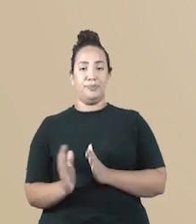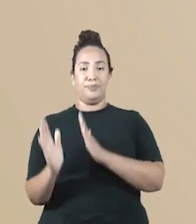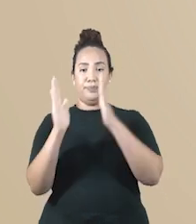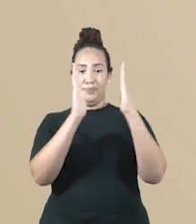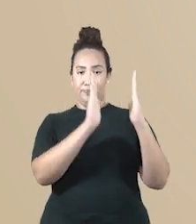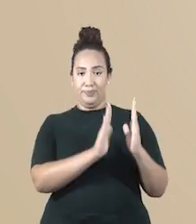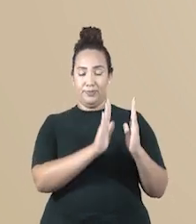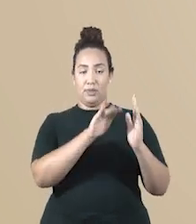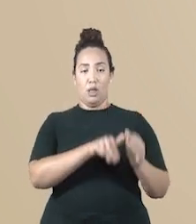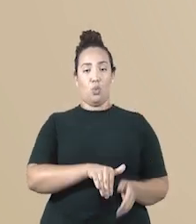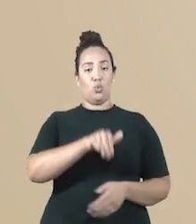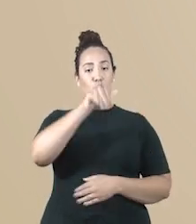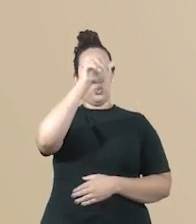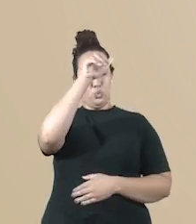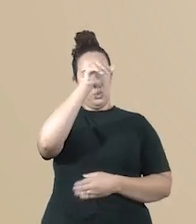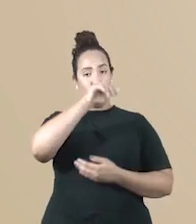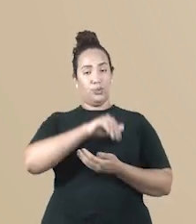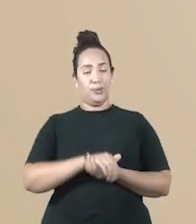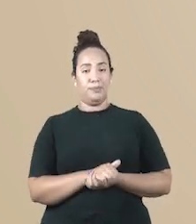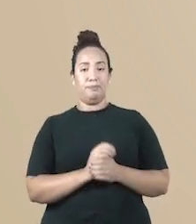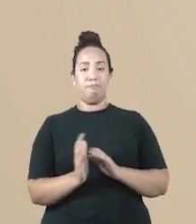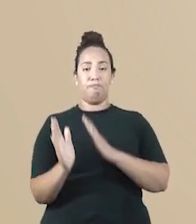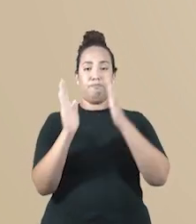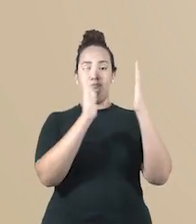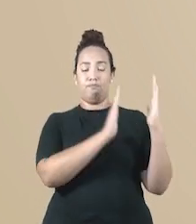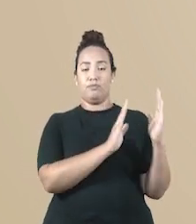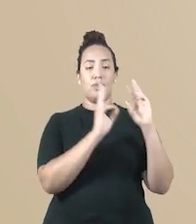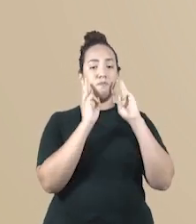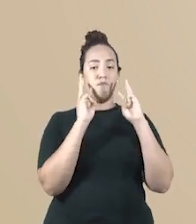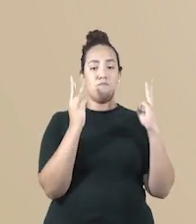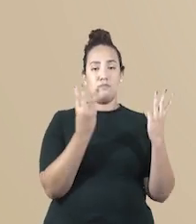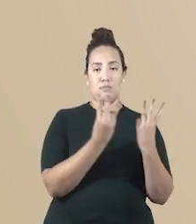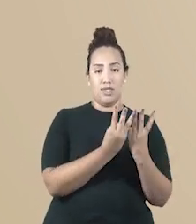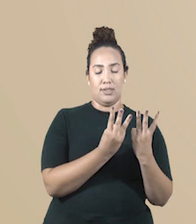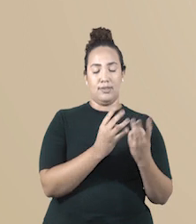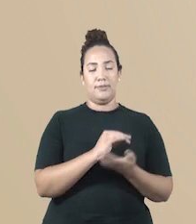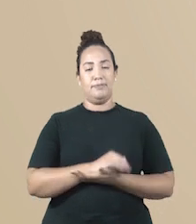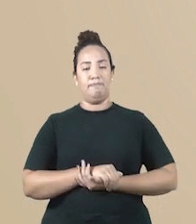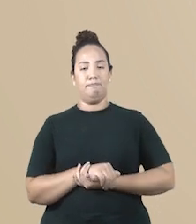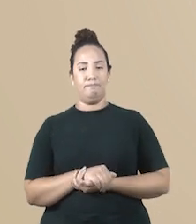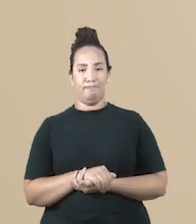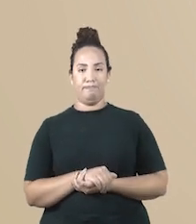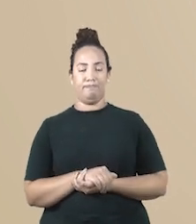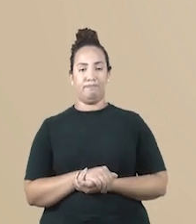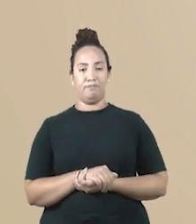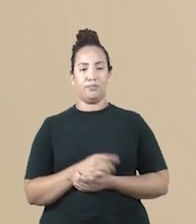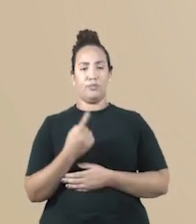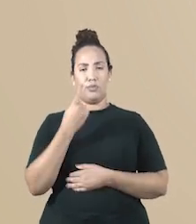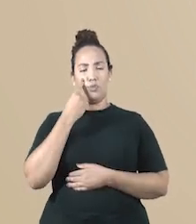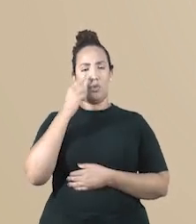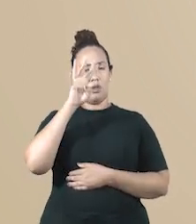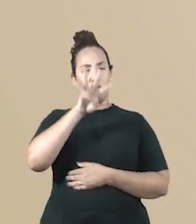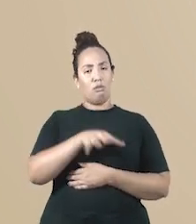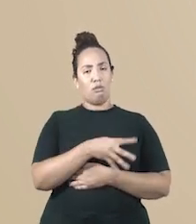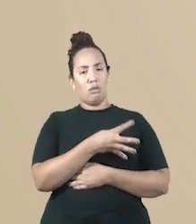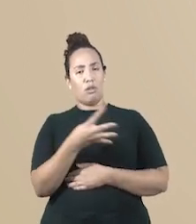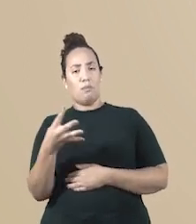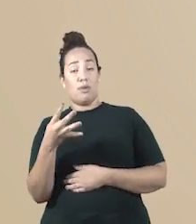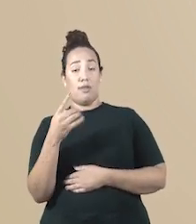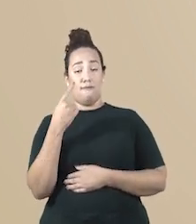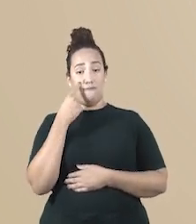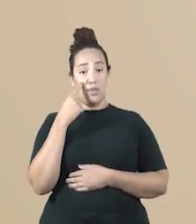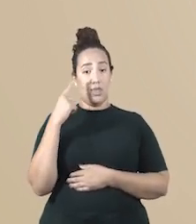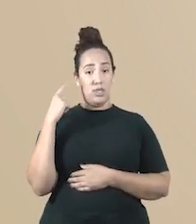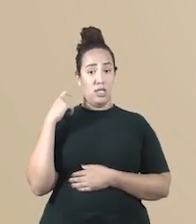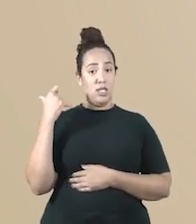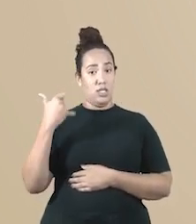A terceira, a altura. E a última, a massa desses alunos. Olhando para essa tabela, nós conseguimos ver